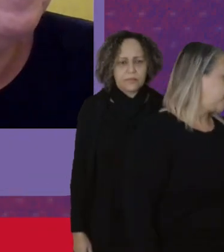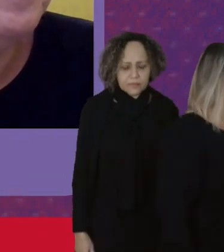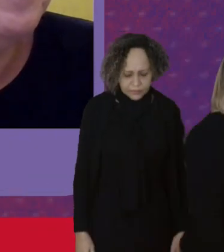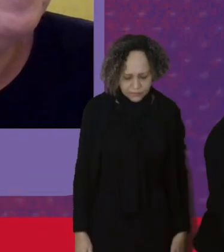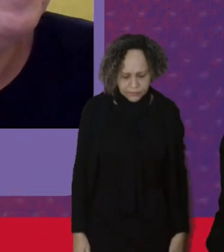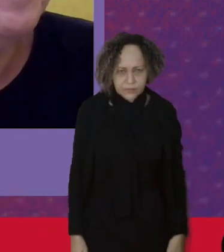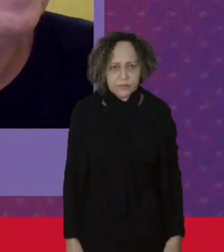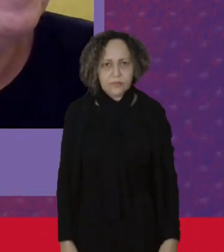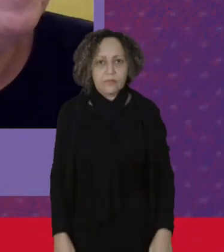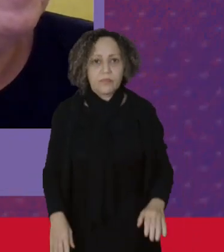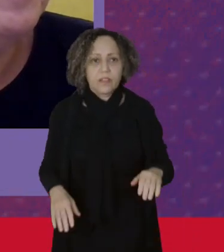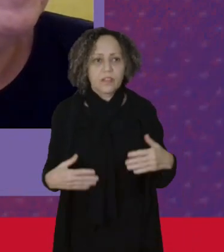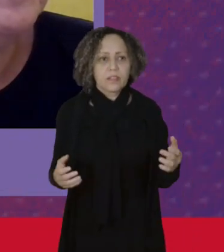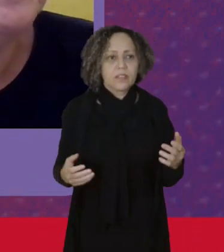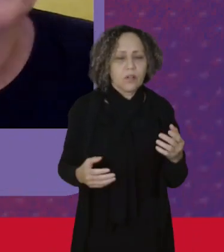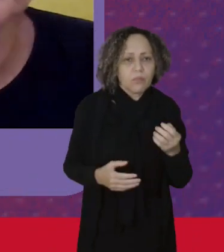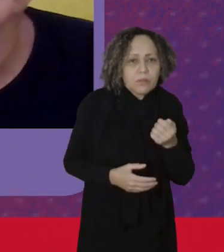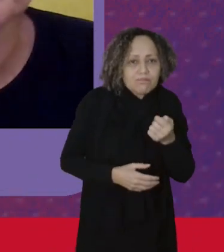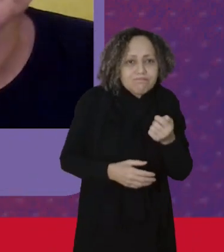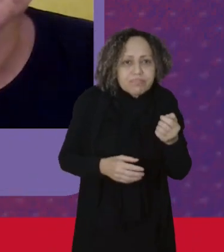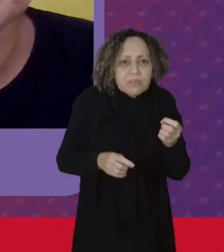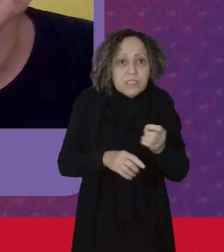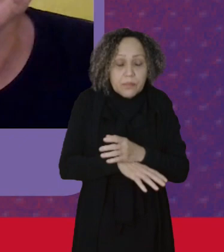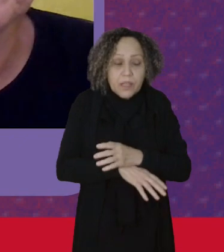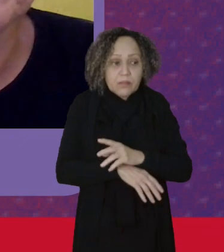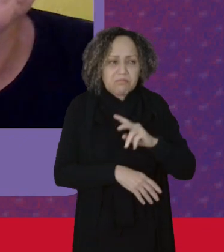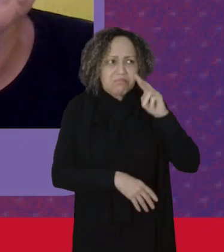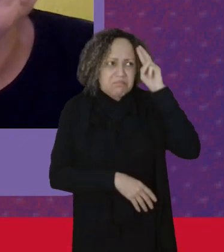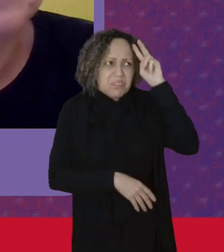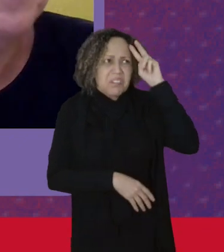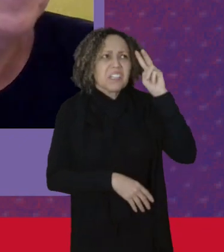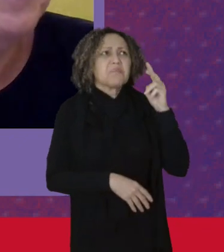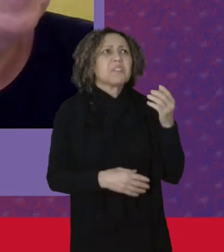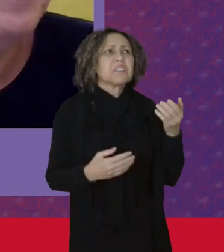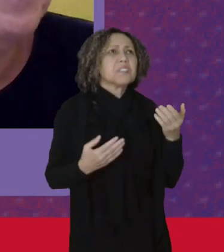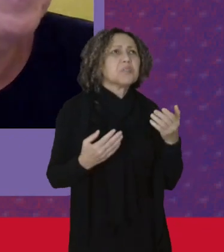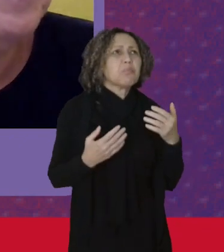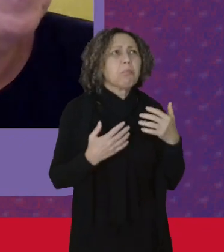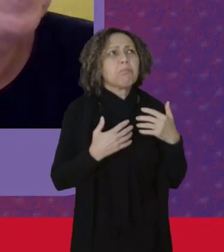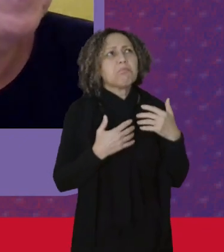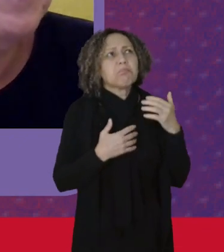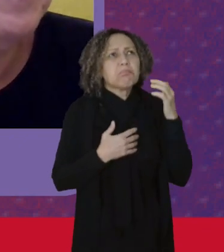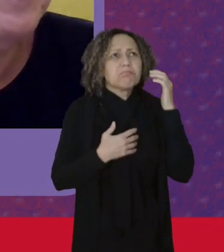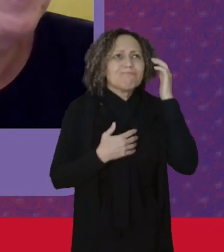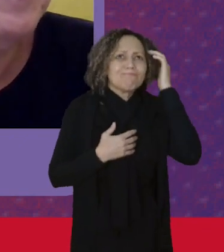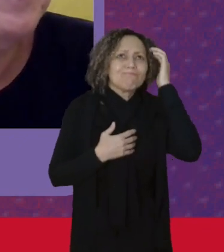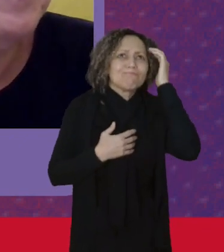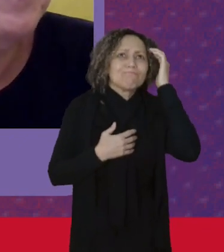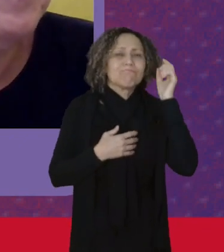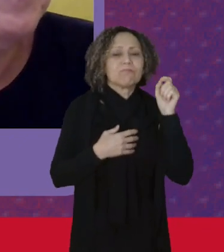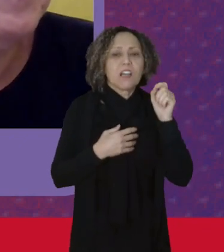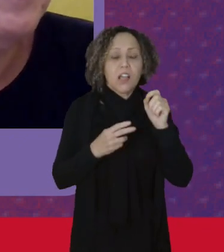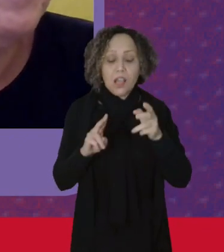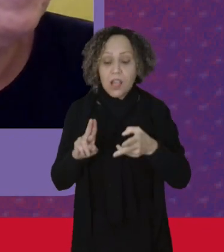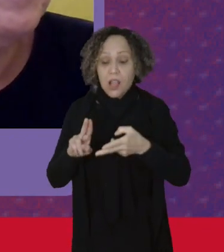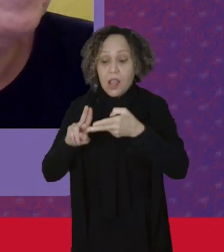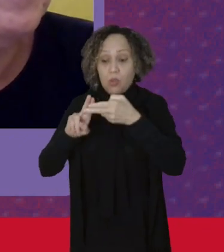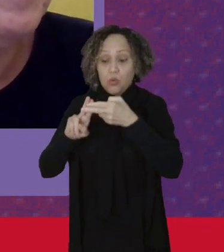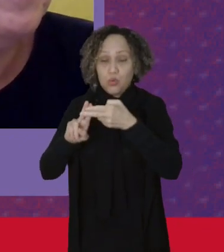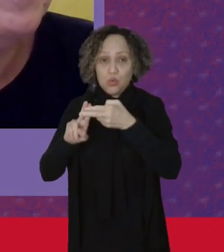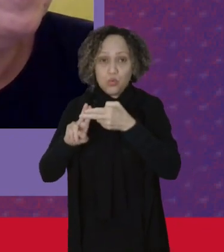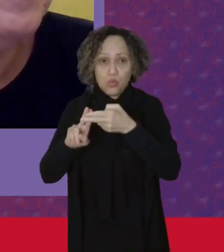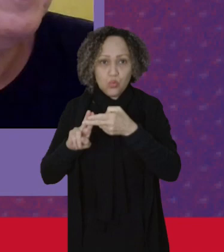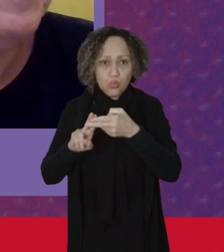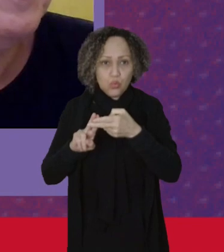E só para finalizar, eu estava aqui lembrando, né, que mesmo com a lei do SUS, né,